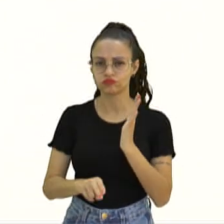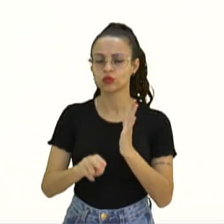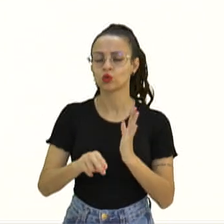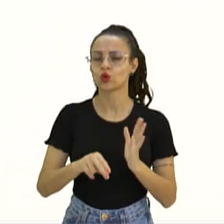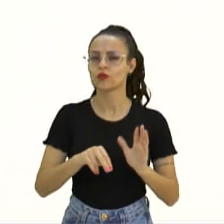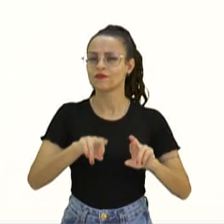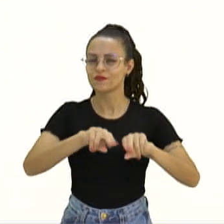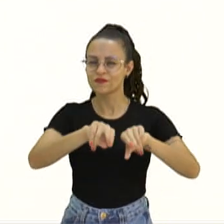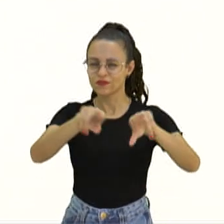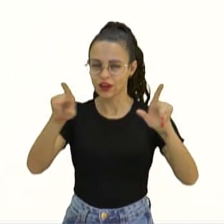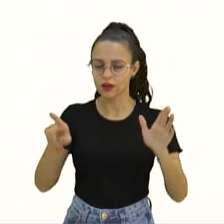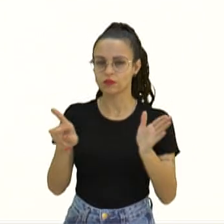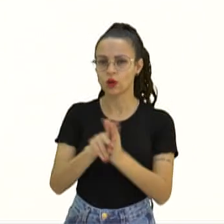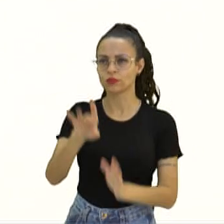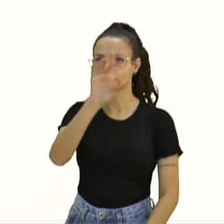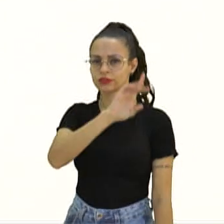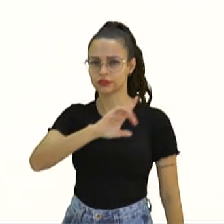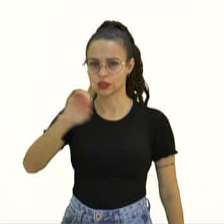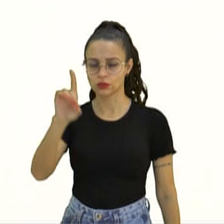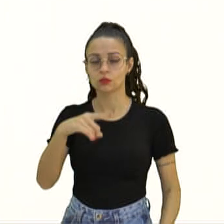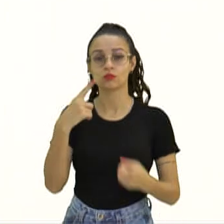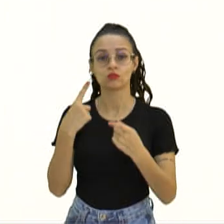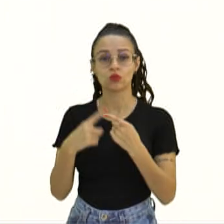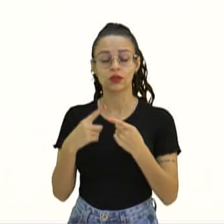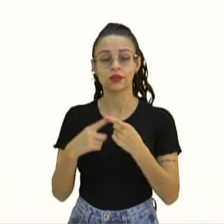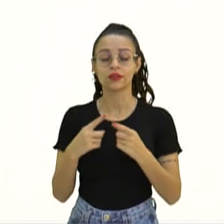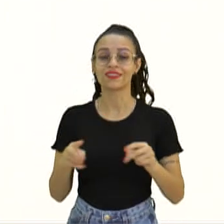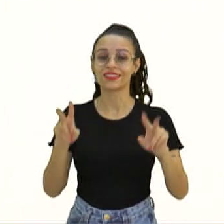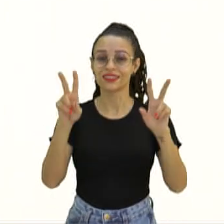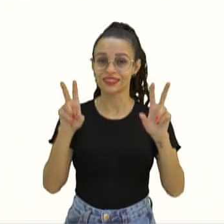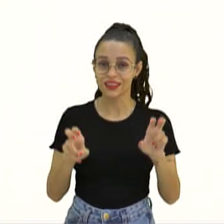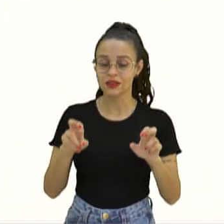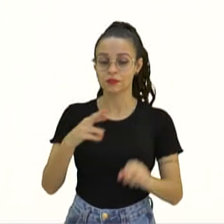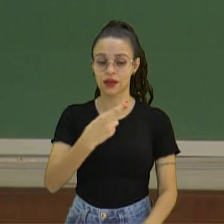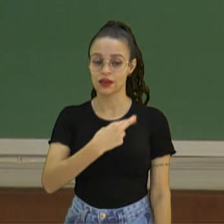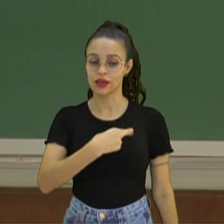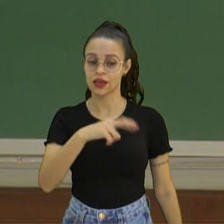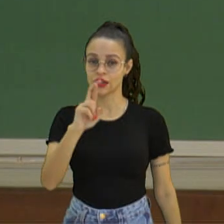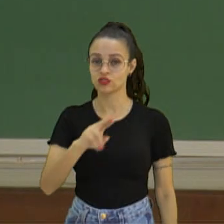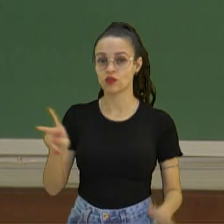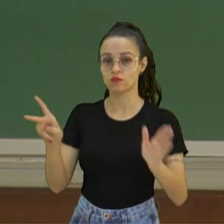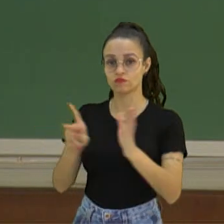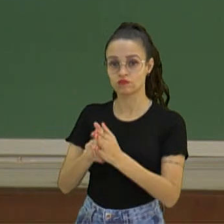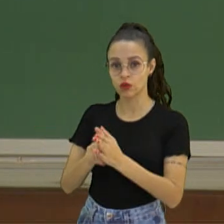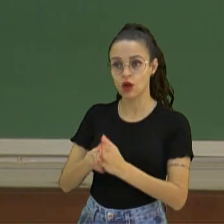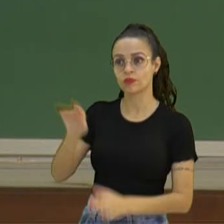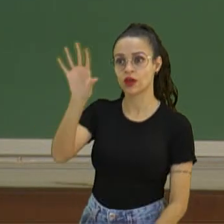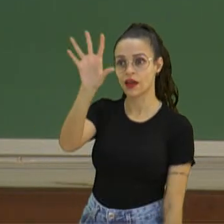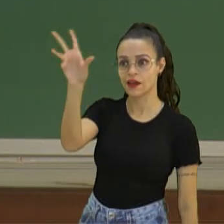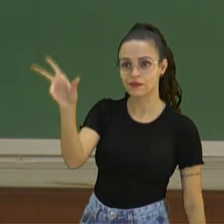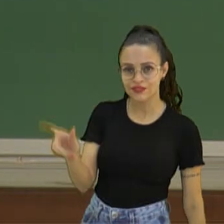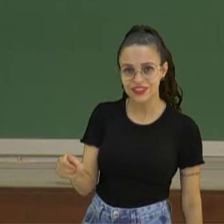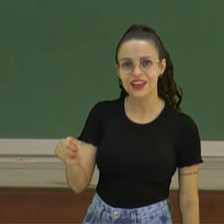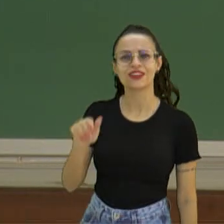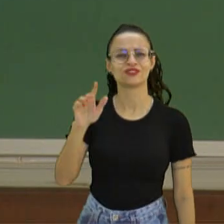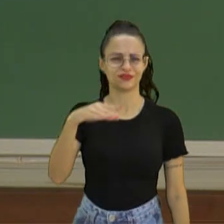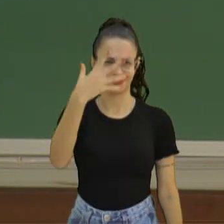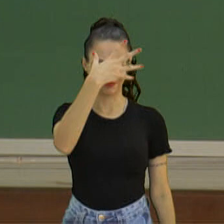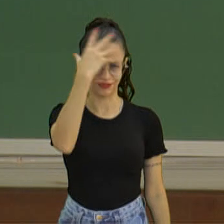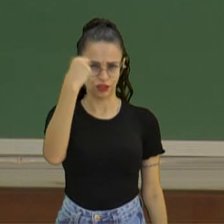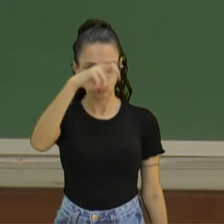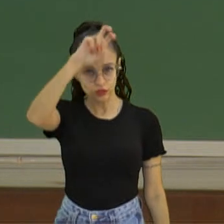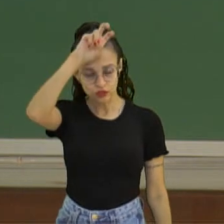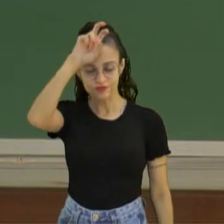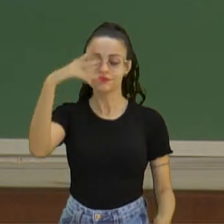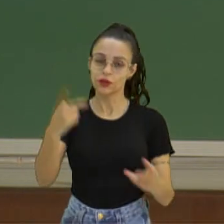monoteístas egípcios Atom porque geralmente quando se fala em religião de matriz africana esquecemos do Egito por isso então na